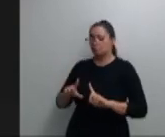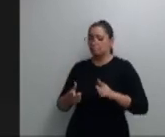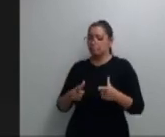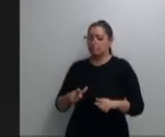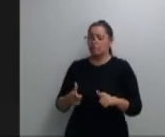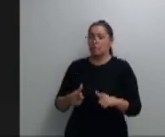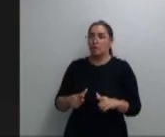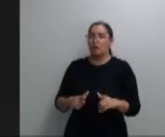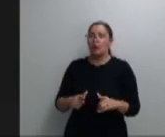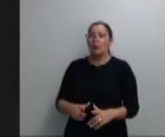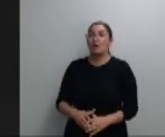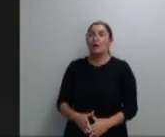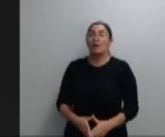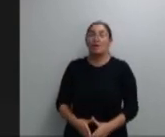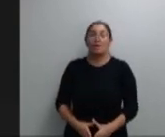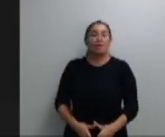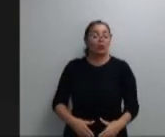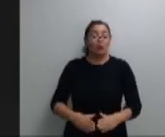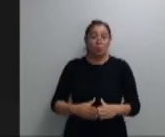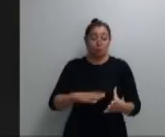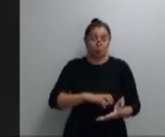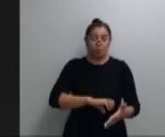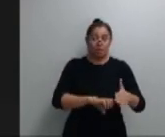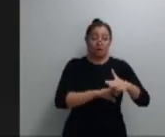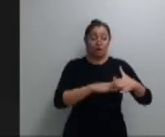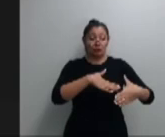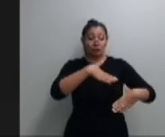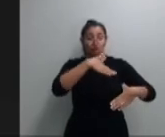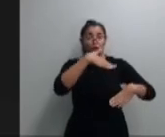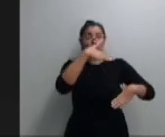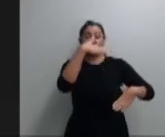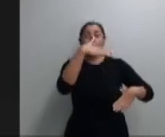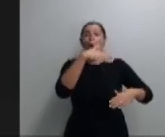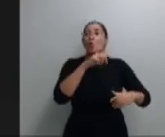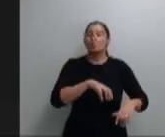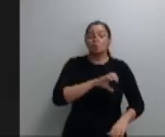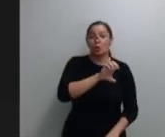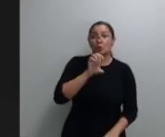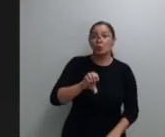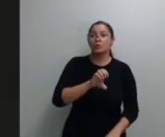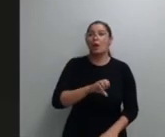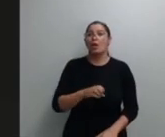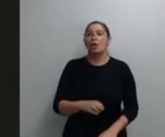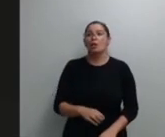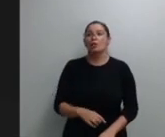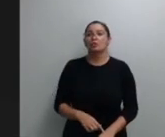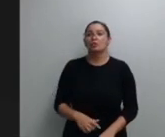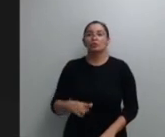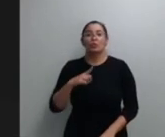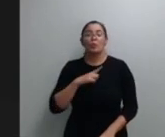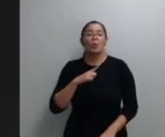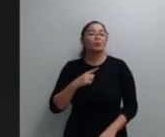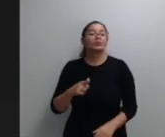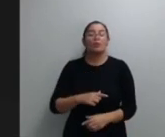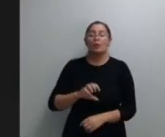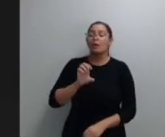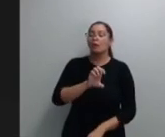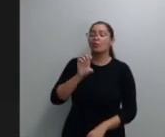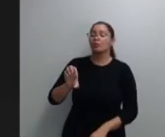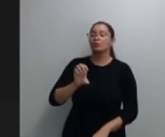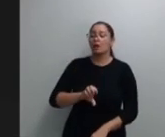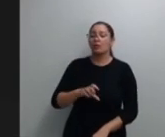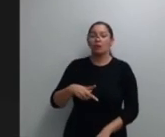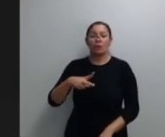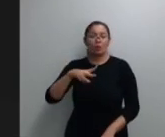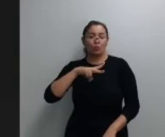empresas privadas não só do Estado empresas grandes só quem pode ter é o Estado os particulares podem